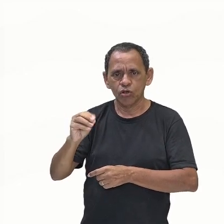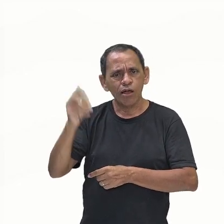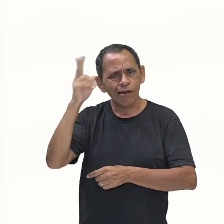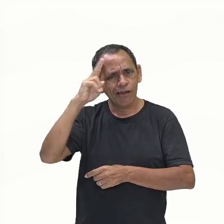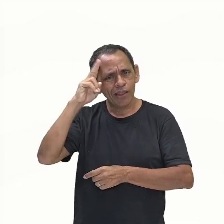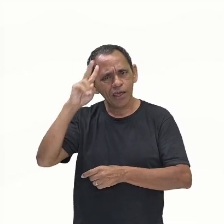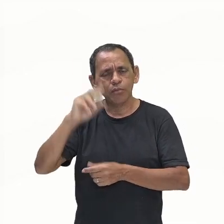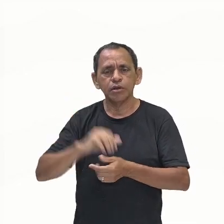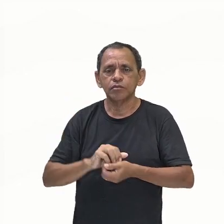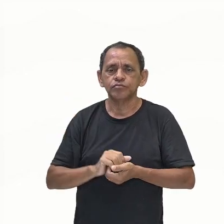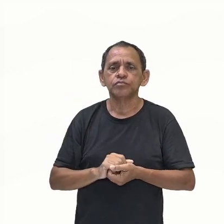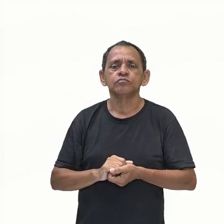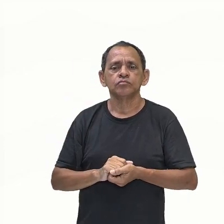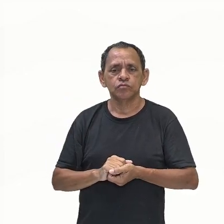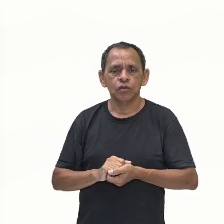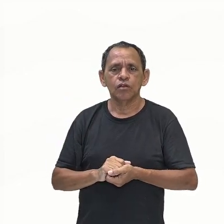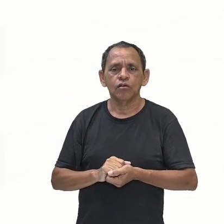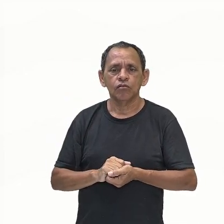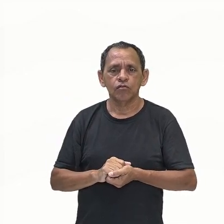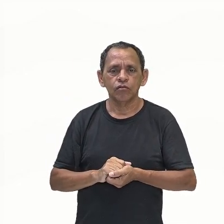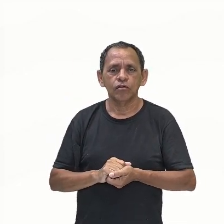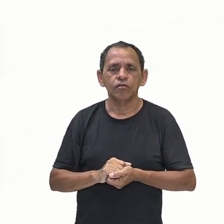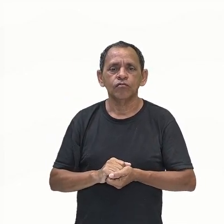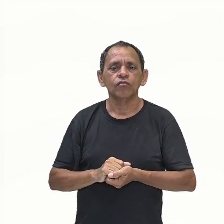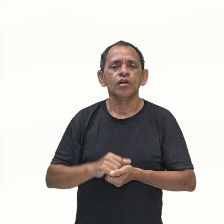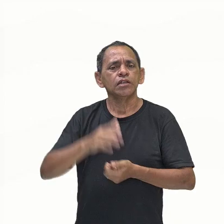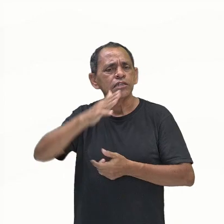na cartografia sobre resolução